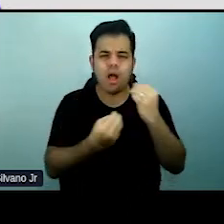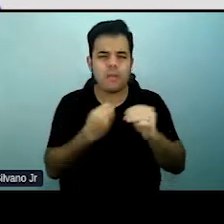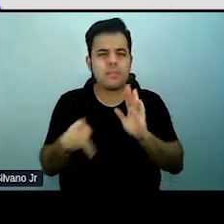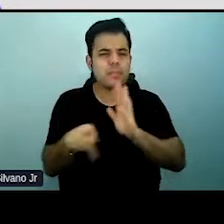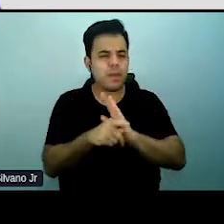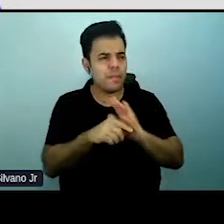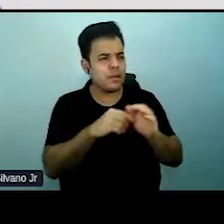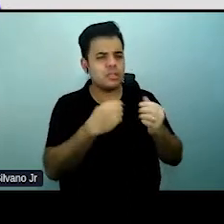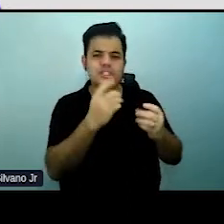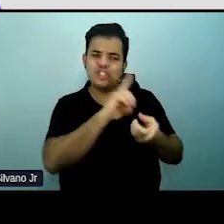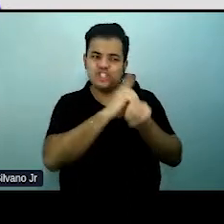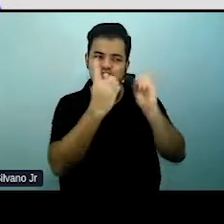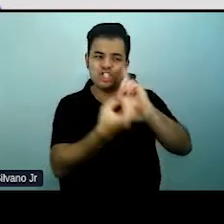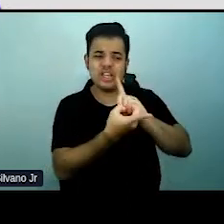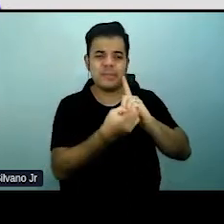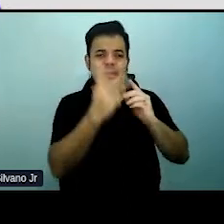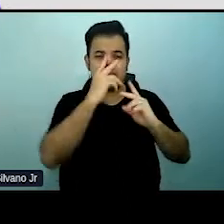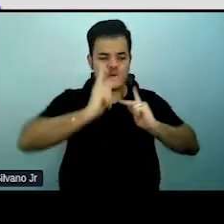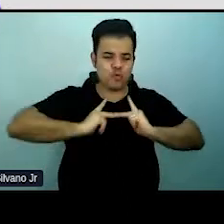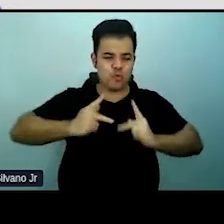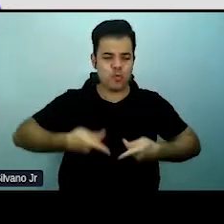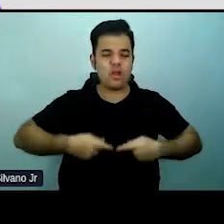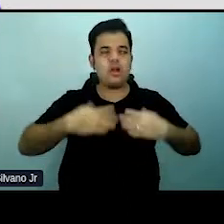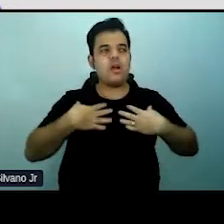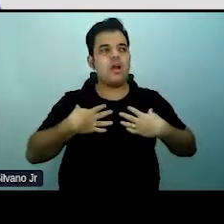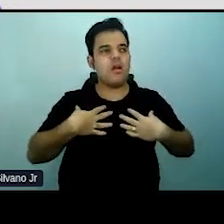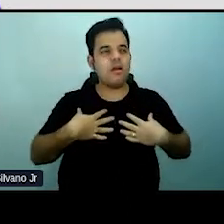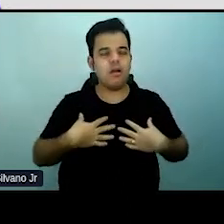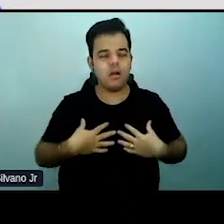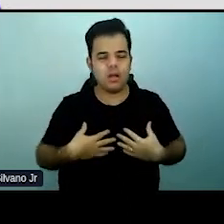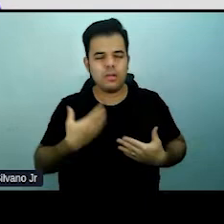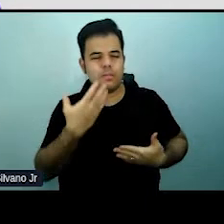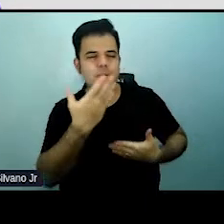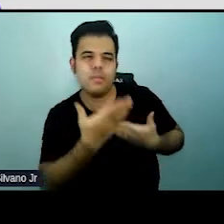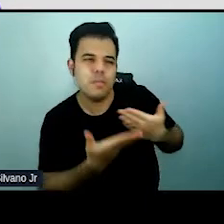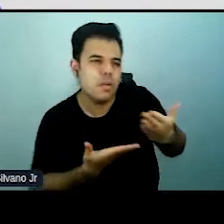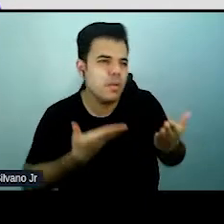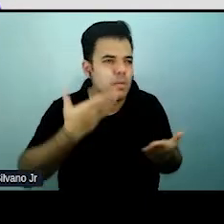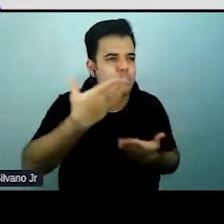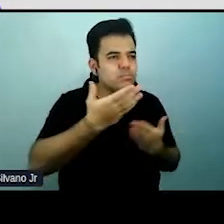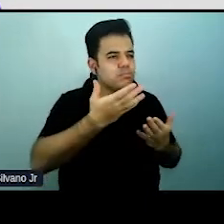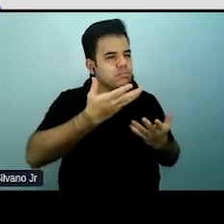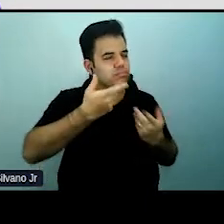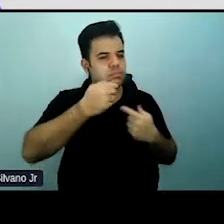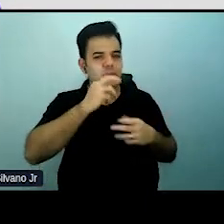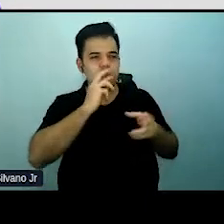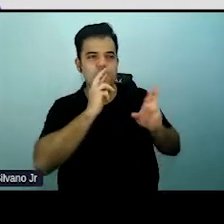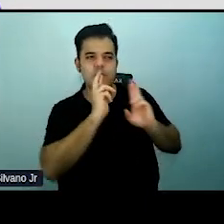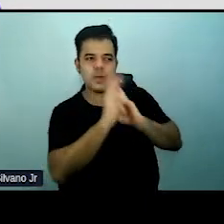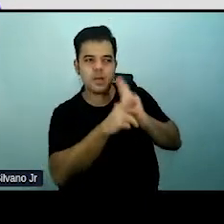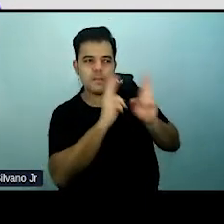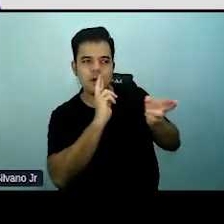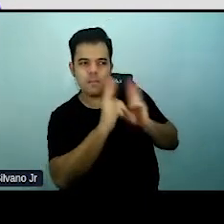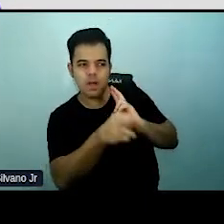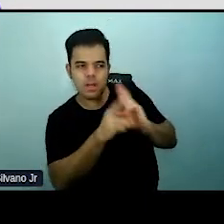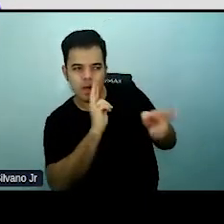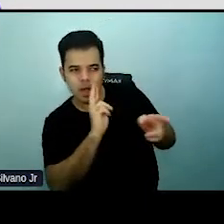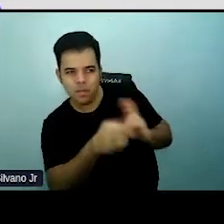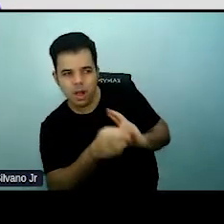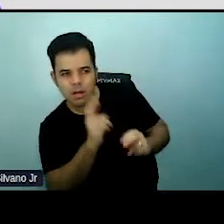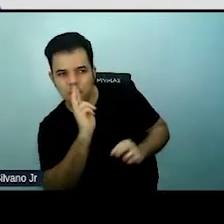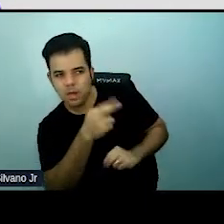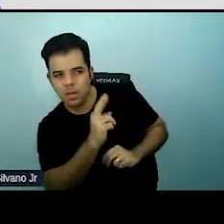essa dinâmica mais humanizada, né? O cuidado no falar, o cuidado nas respostas que a gente tem com as